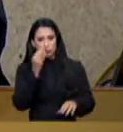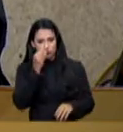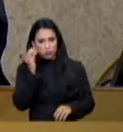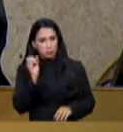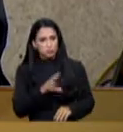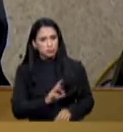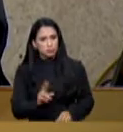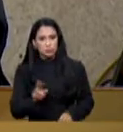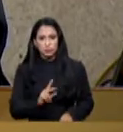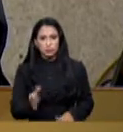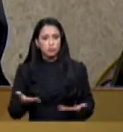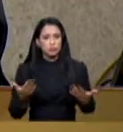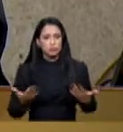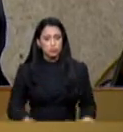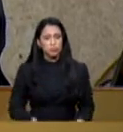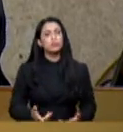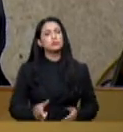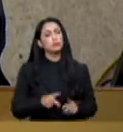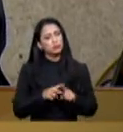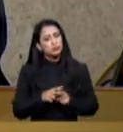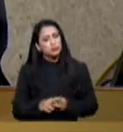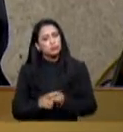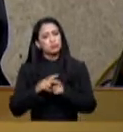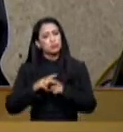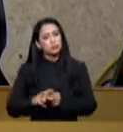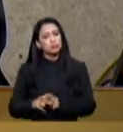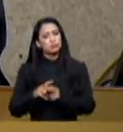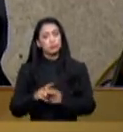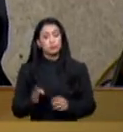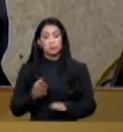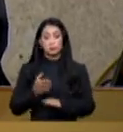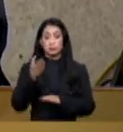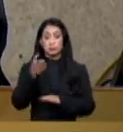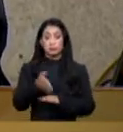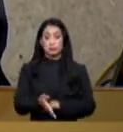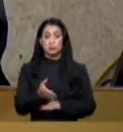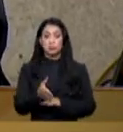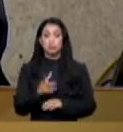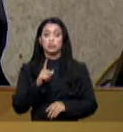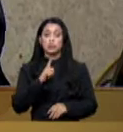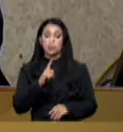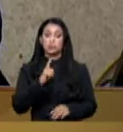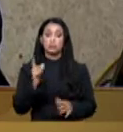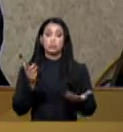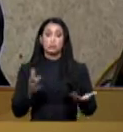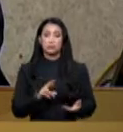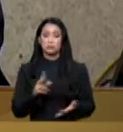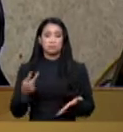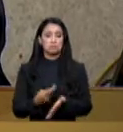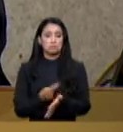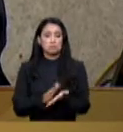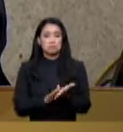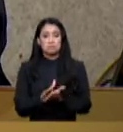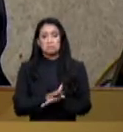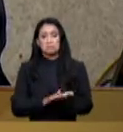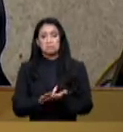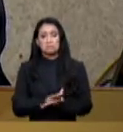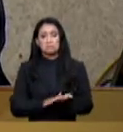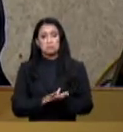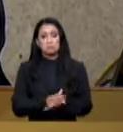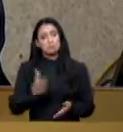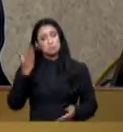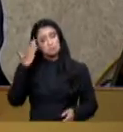realidade que se pretende corrigir em face do acesso e da capilaridade. Não há mal nenhum em se reconhecer que